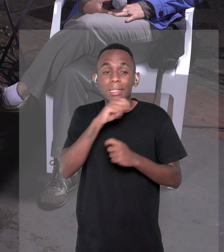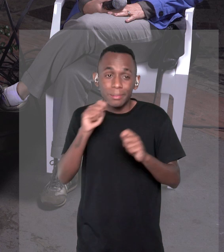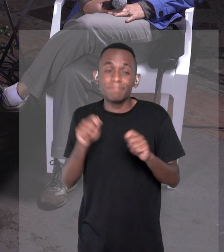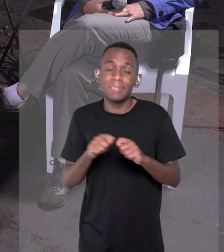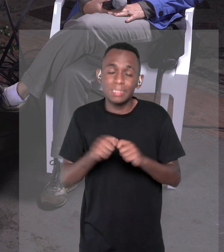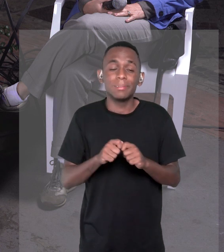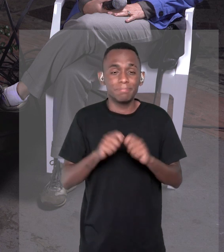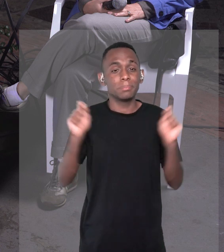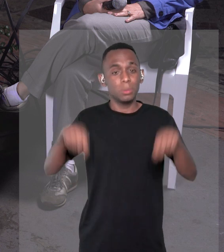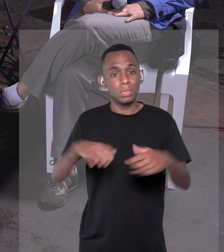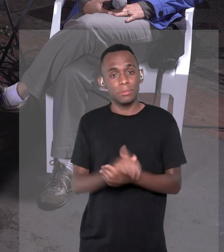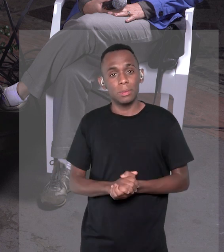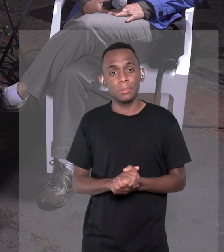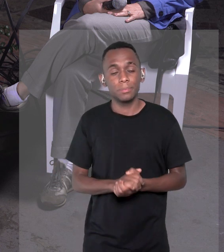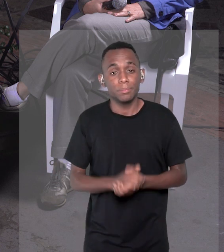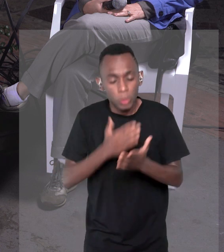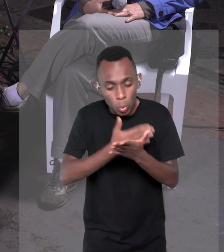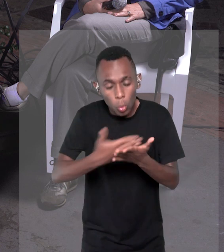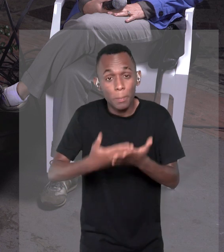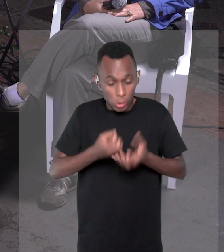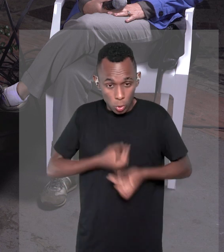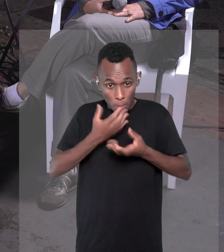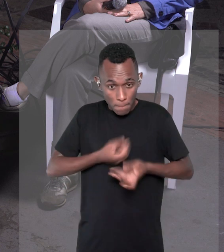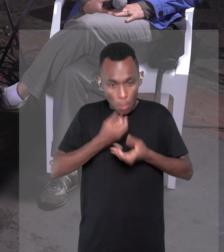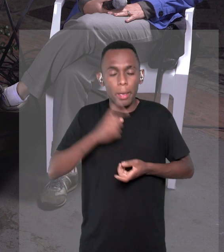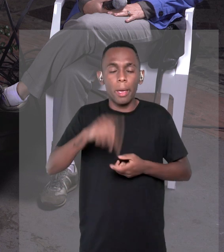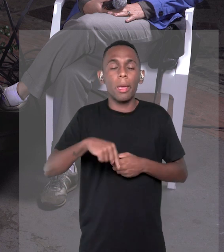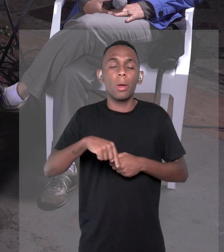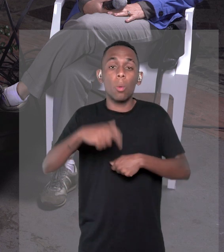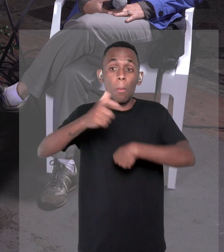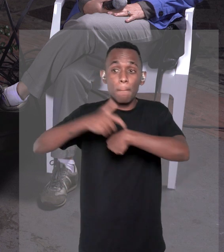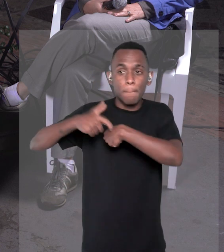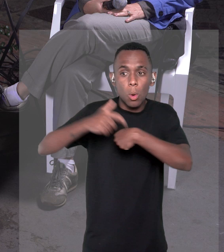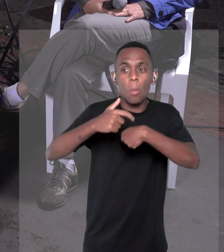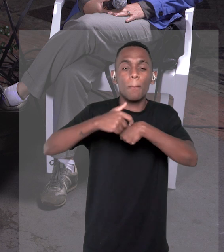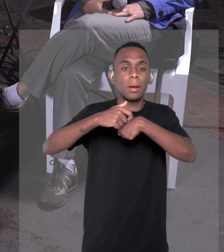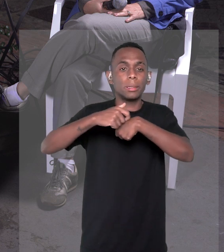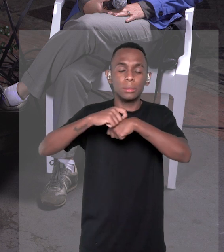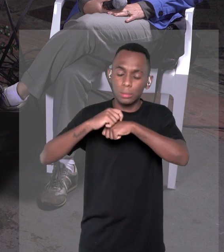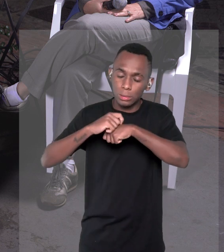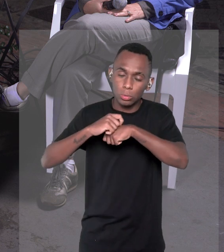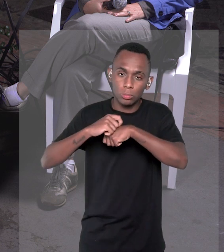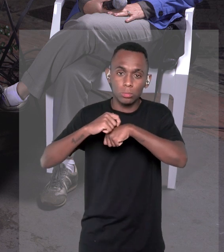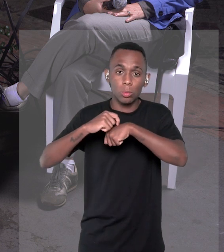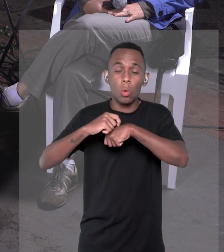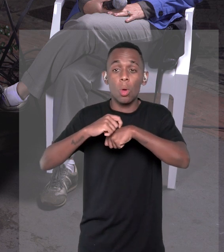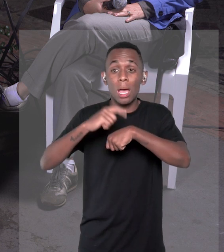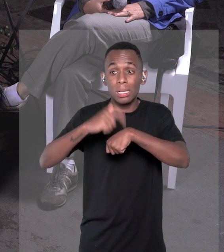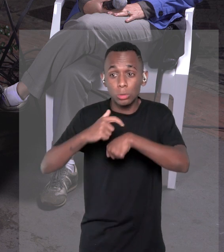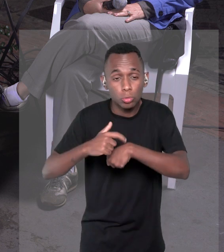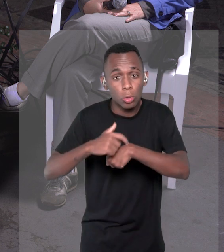as indignidades que o ser tão desumano, como às vezes somos capazes de nós humanos